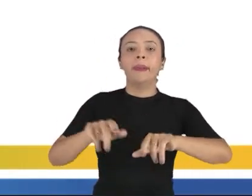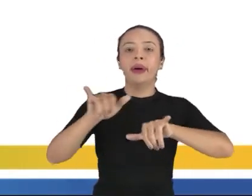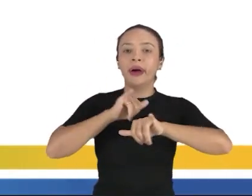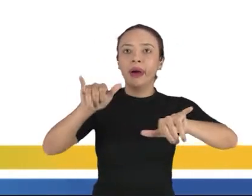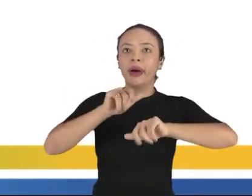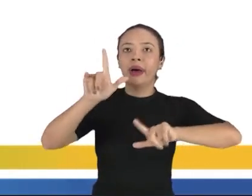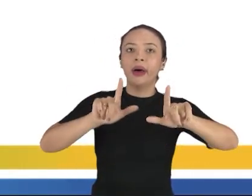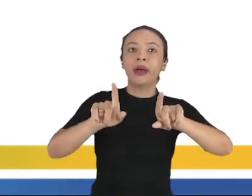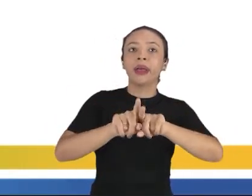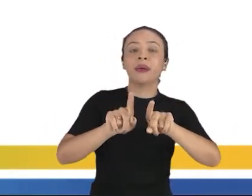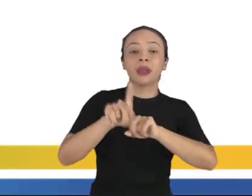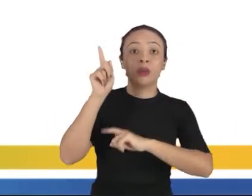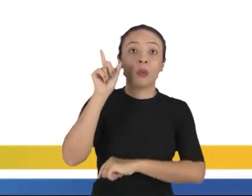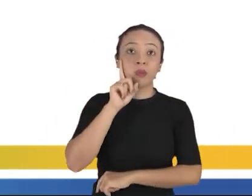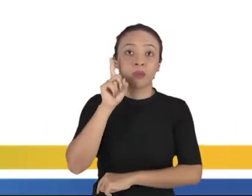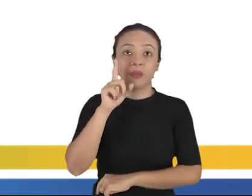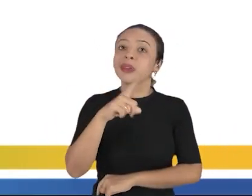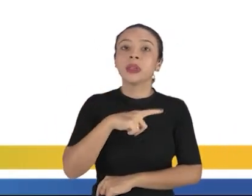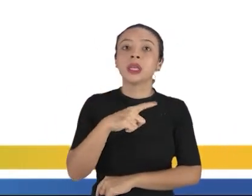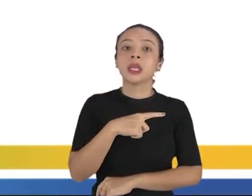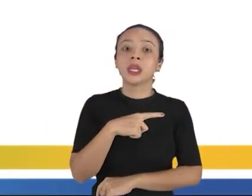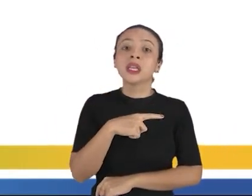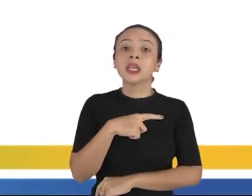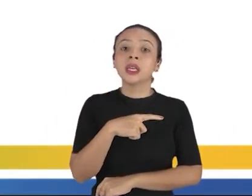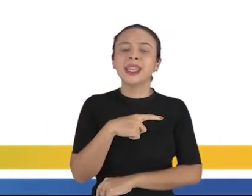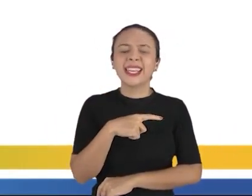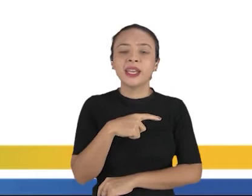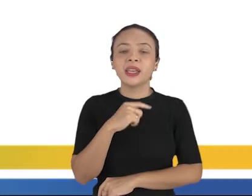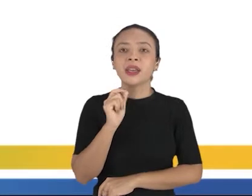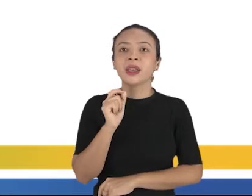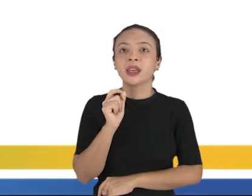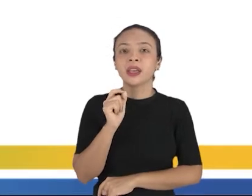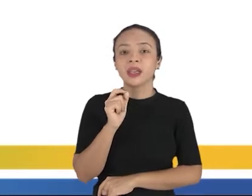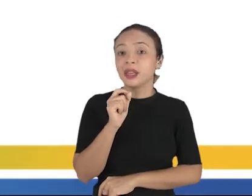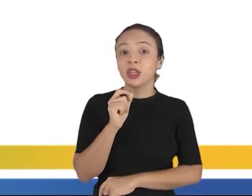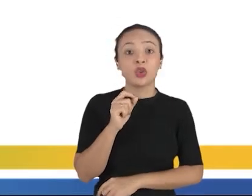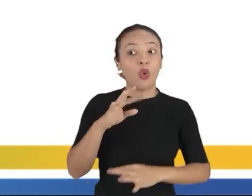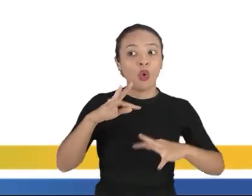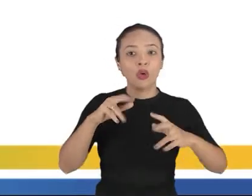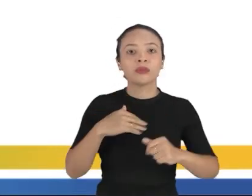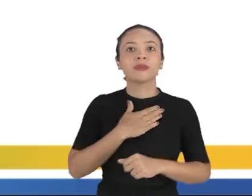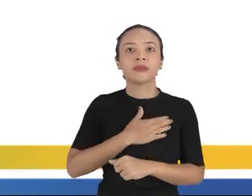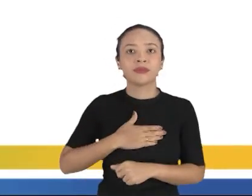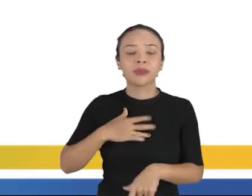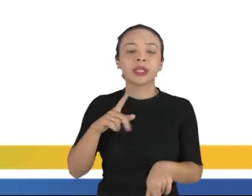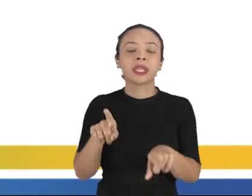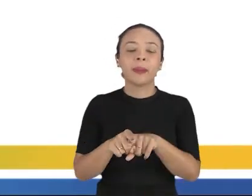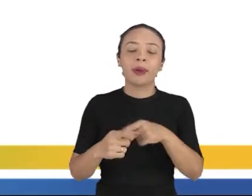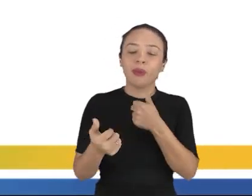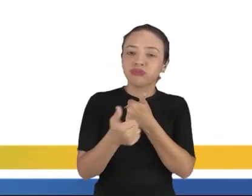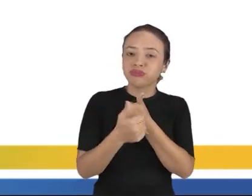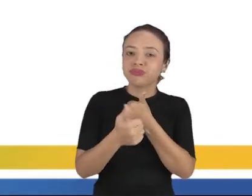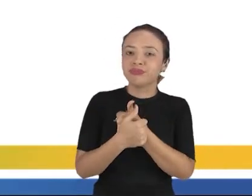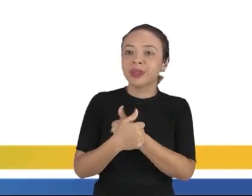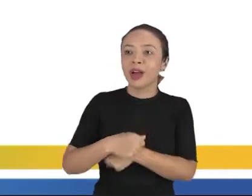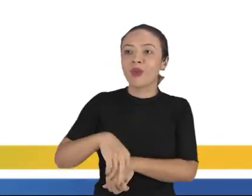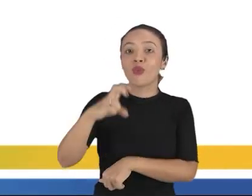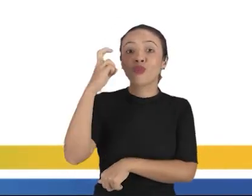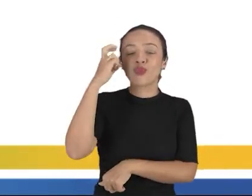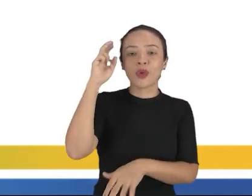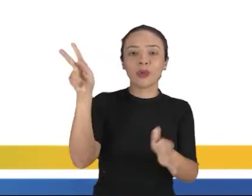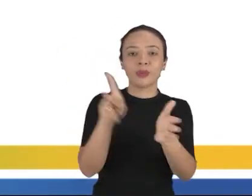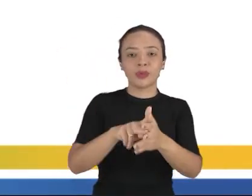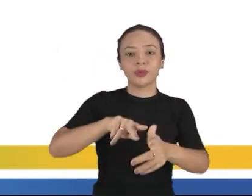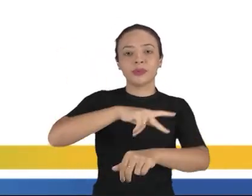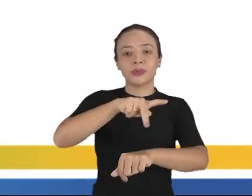feriados norte-americanos possuem uma fama extraordinária e, de certa forma, nos aproximam um pouquinho mais da cultura do país e